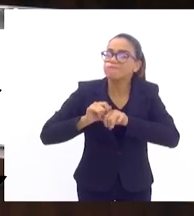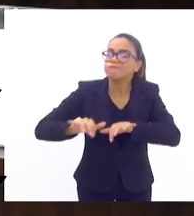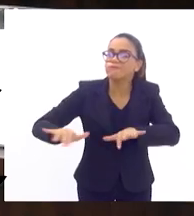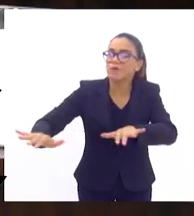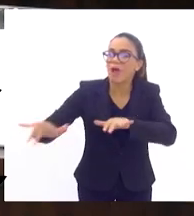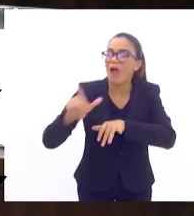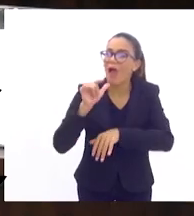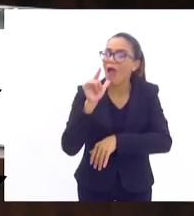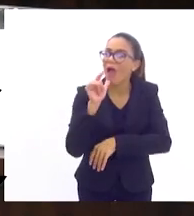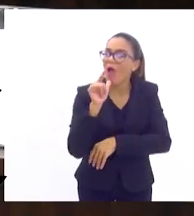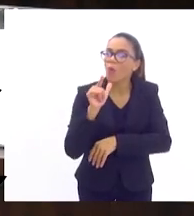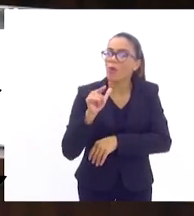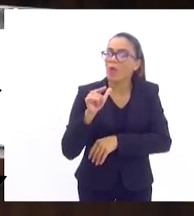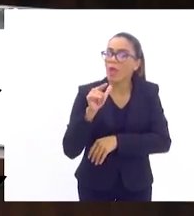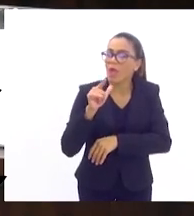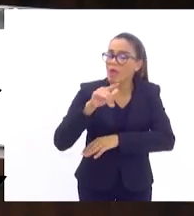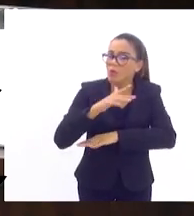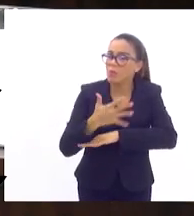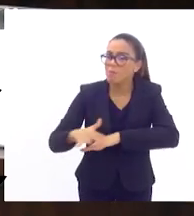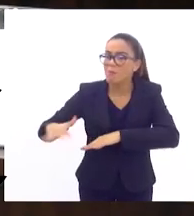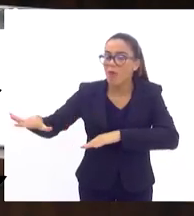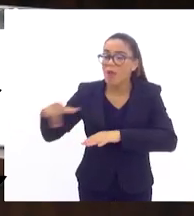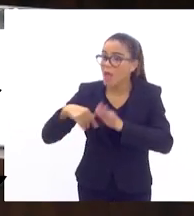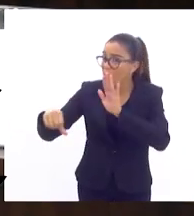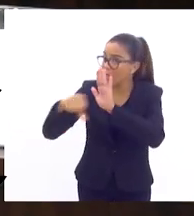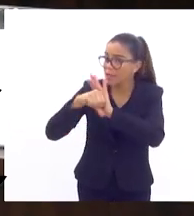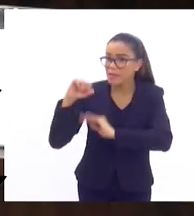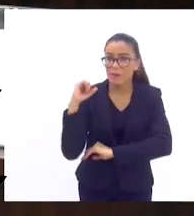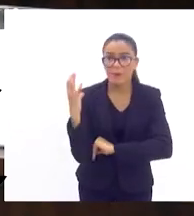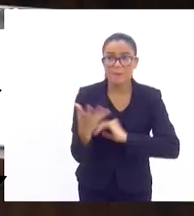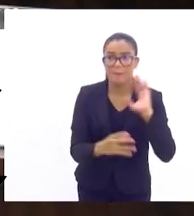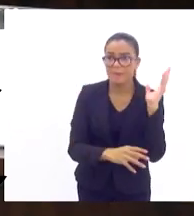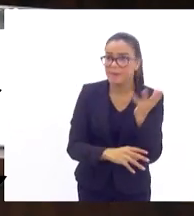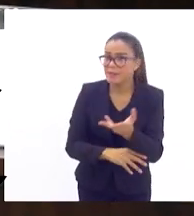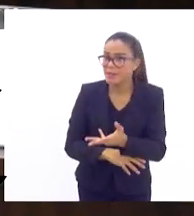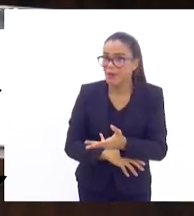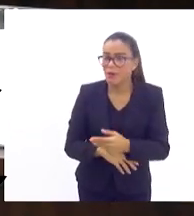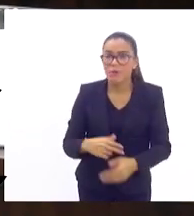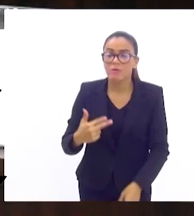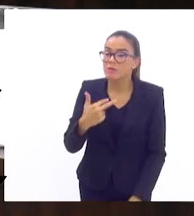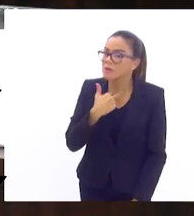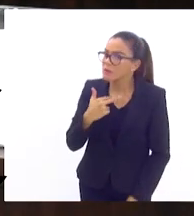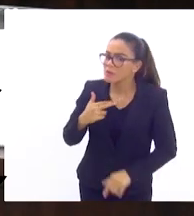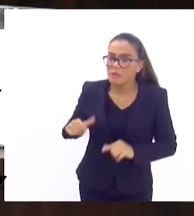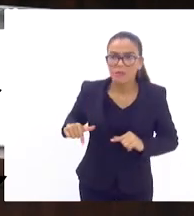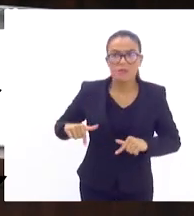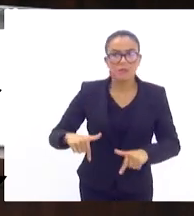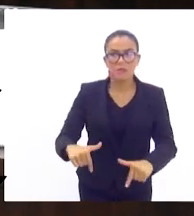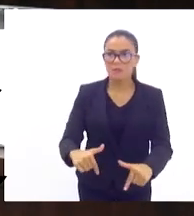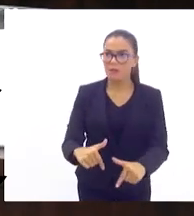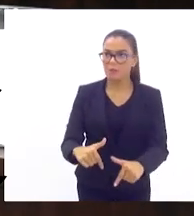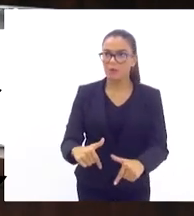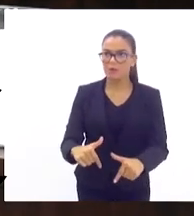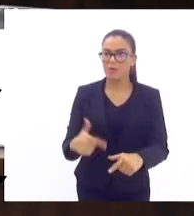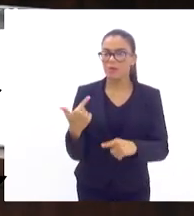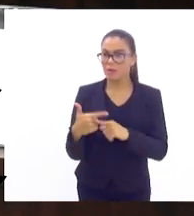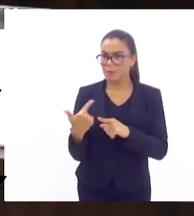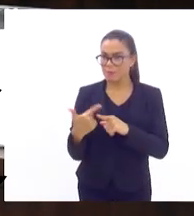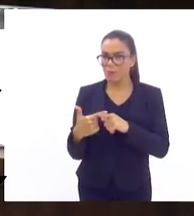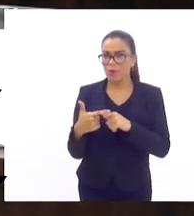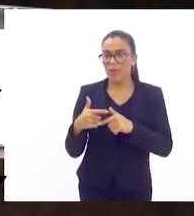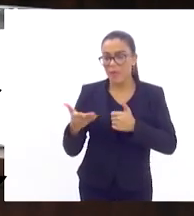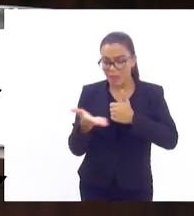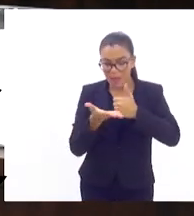Isso é inconstitucional, isso é ilegal, isso é crime ambiental. Isso não se faz em hipótese nenhuma, porque essa rede primária